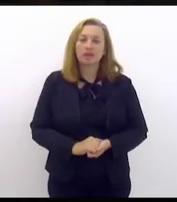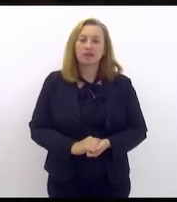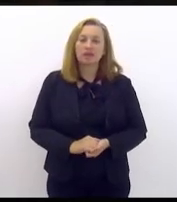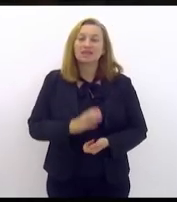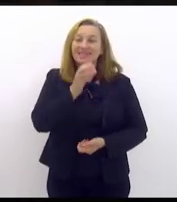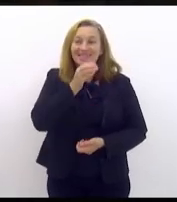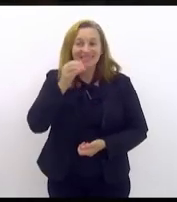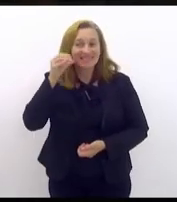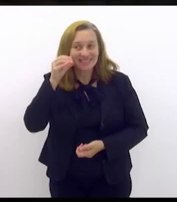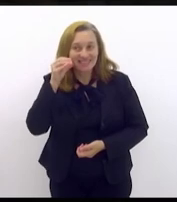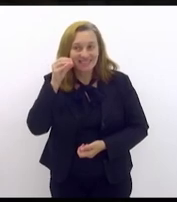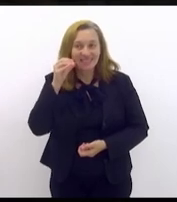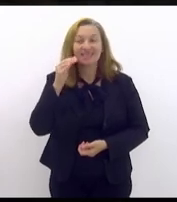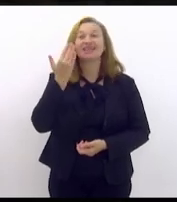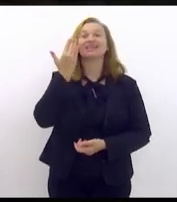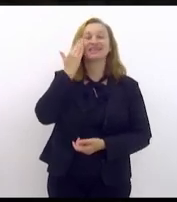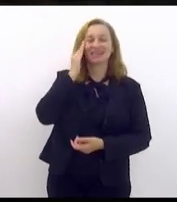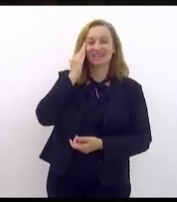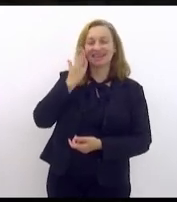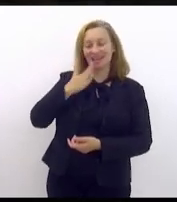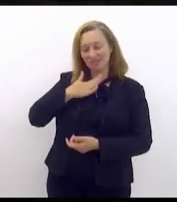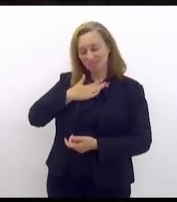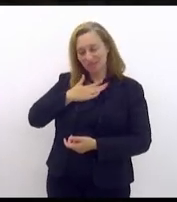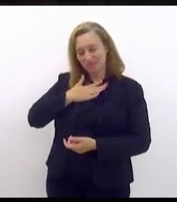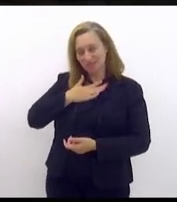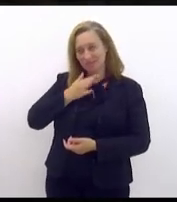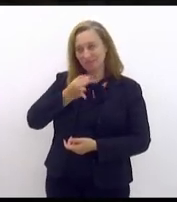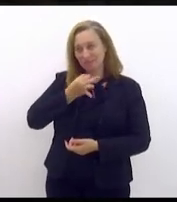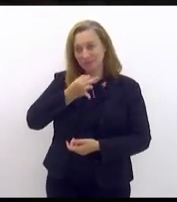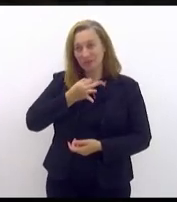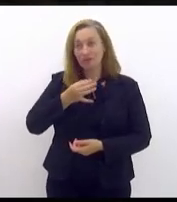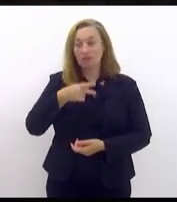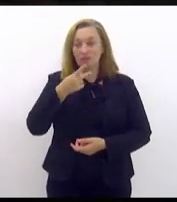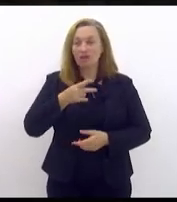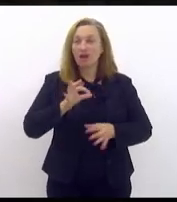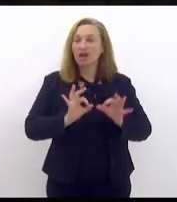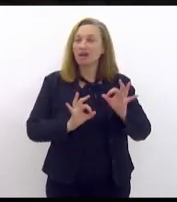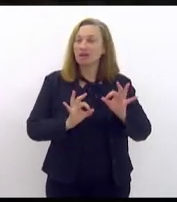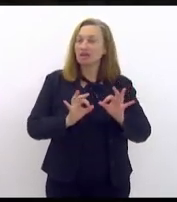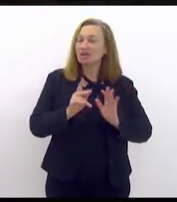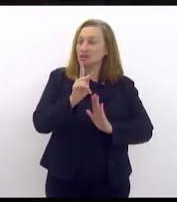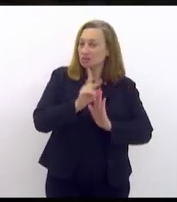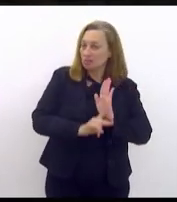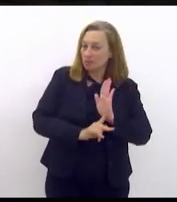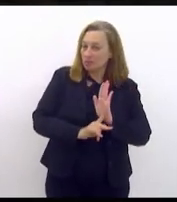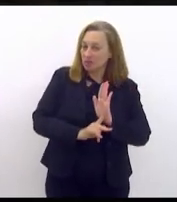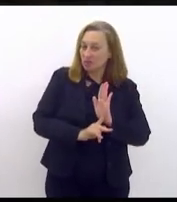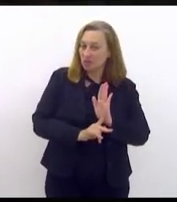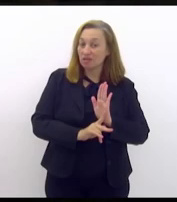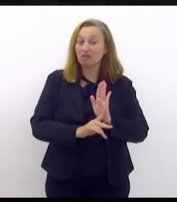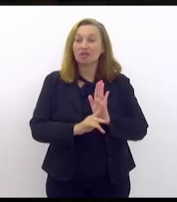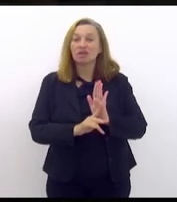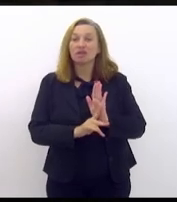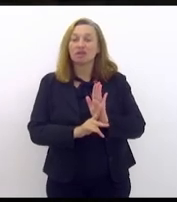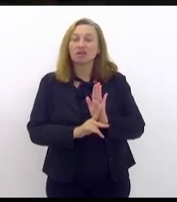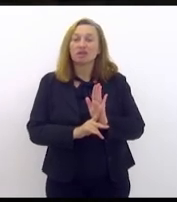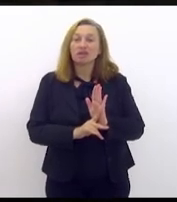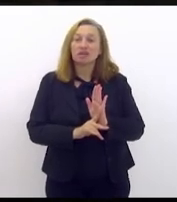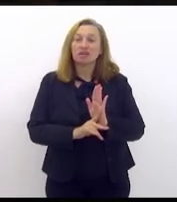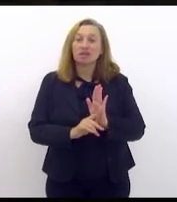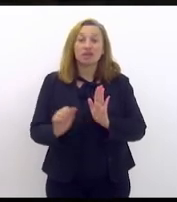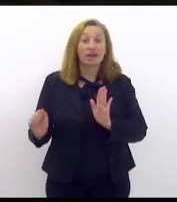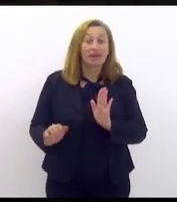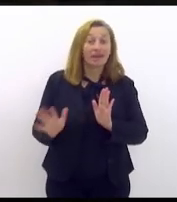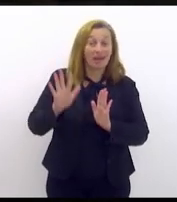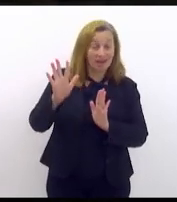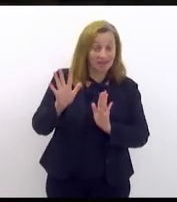Célia Jordão há de me entender, porque eu vou falar num projeto, inclusive, que é caro para a vossa, caro no sentido de